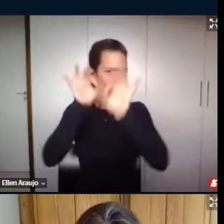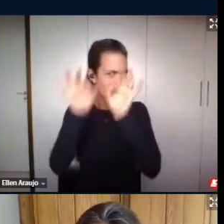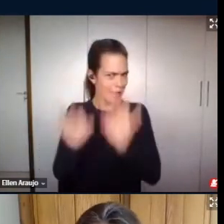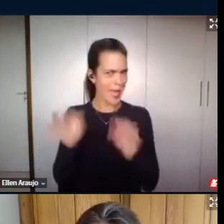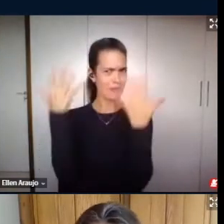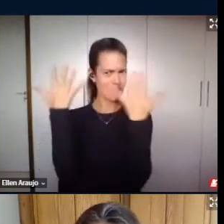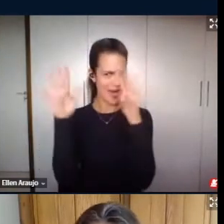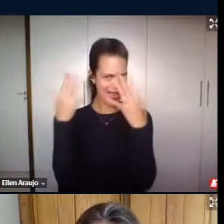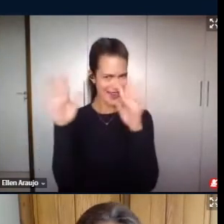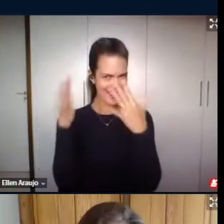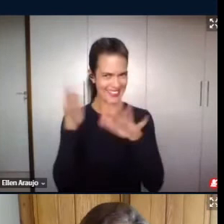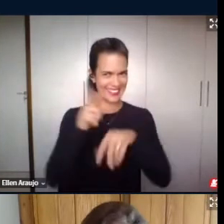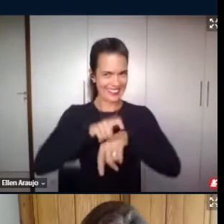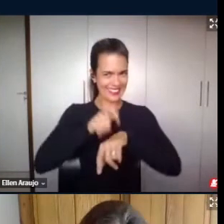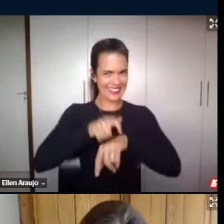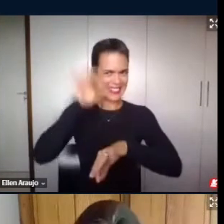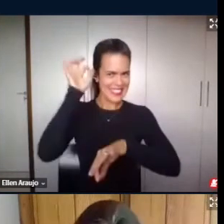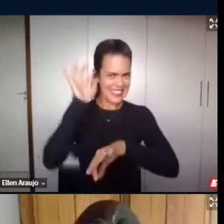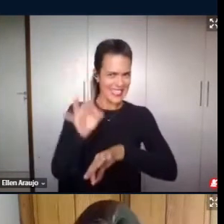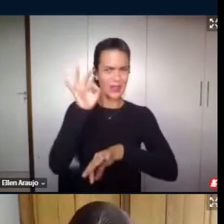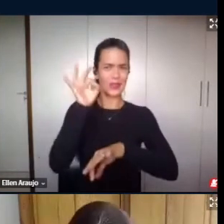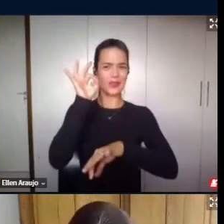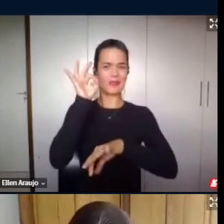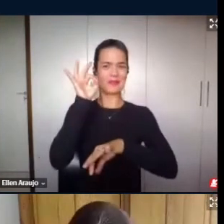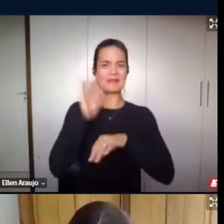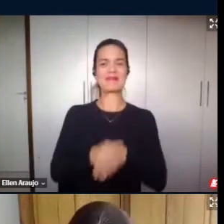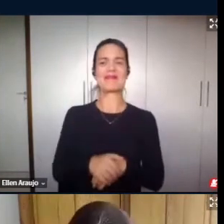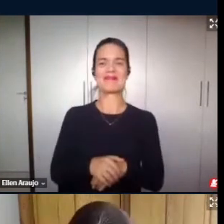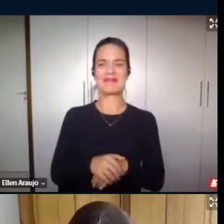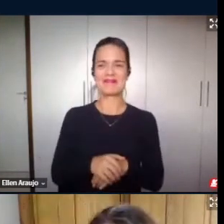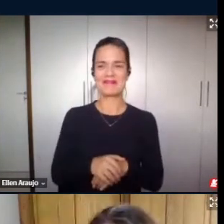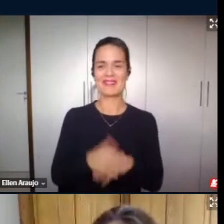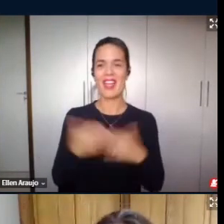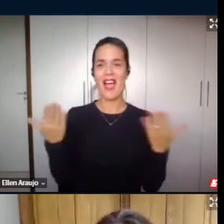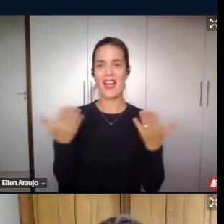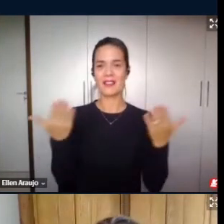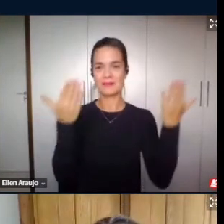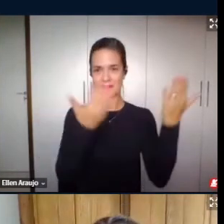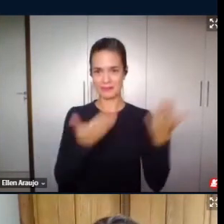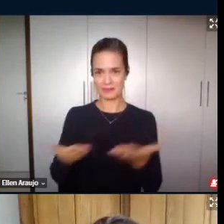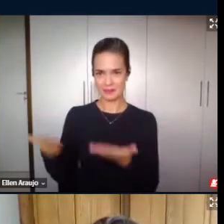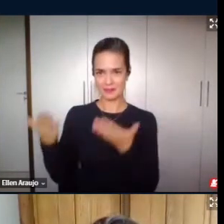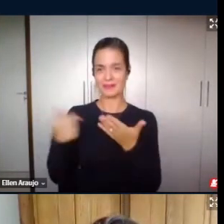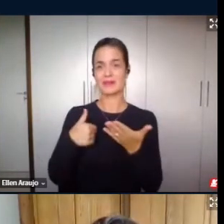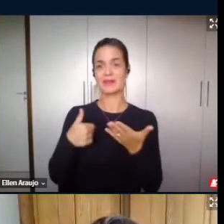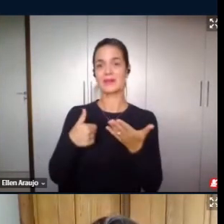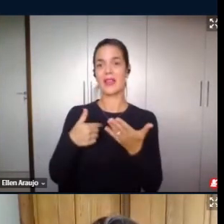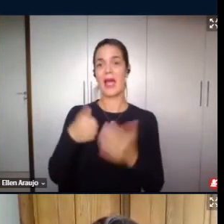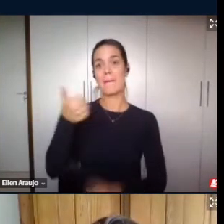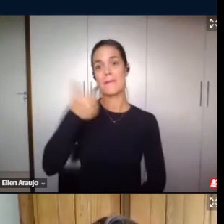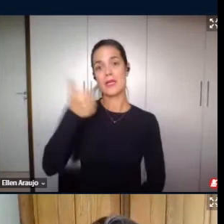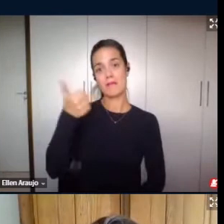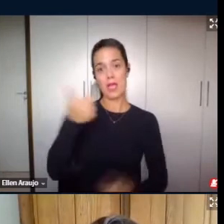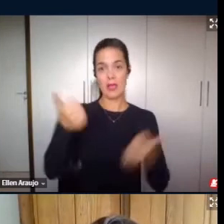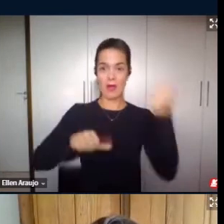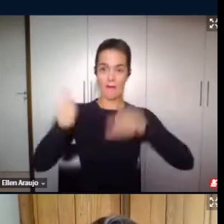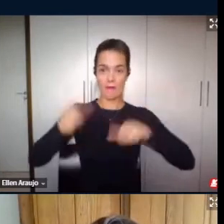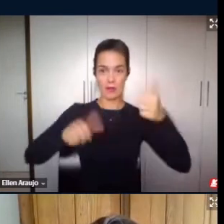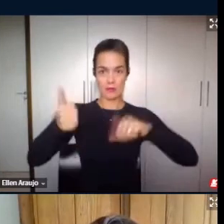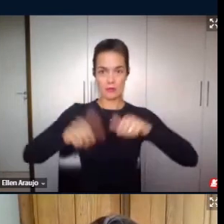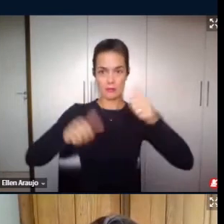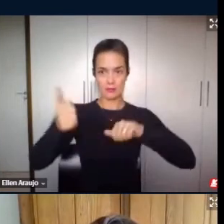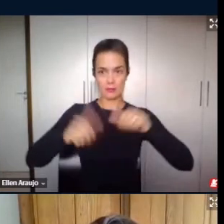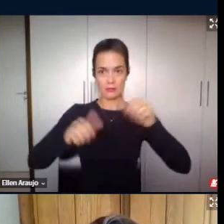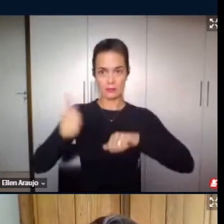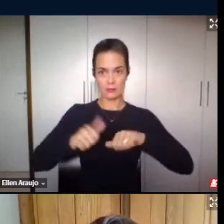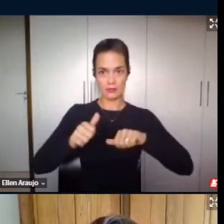você foi pontualíssimo, né? Então eu passo a palavra, como de sempre, a primeira avaliadora é a